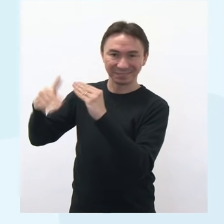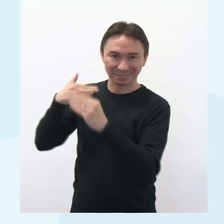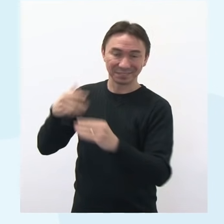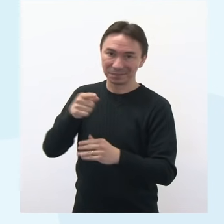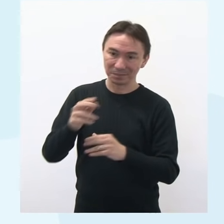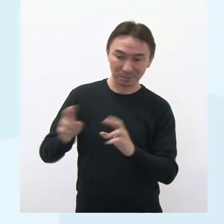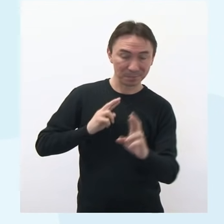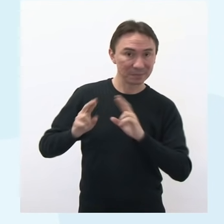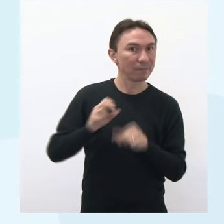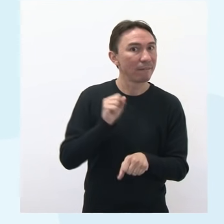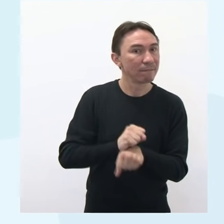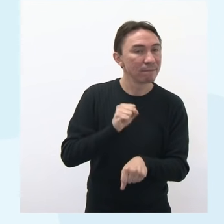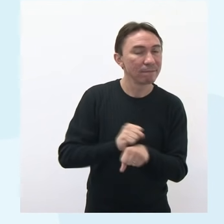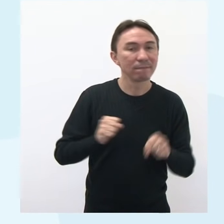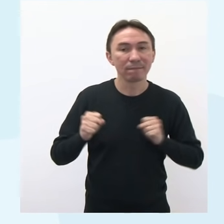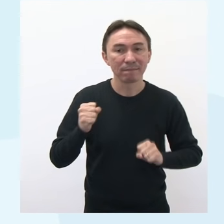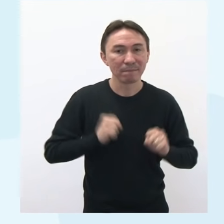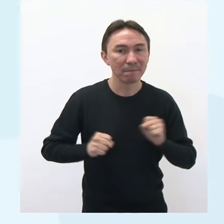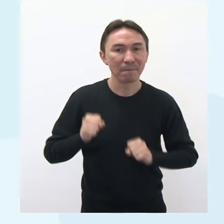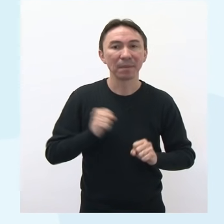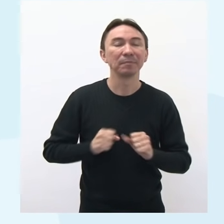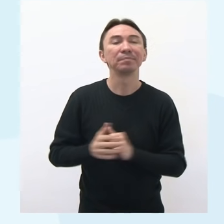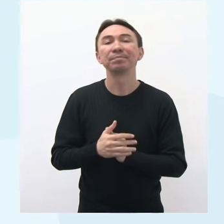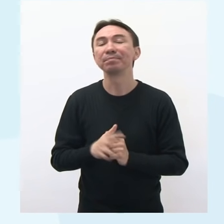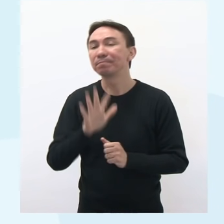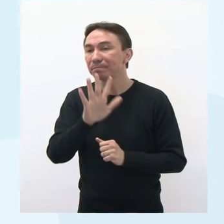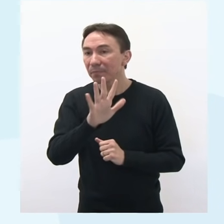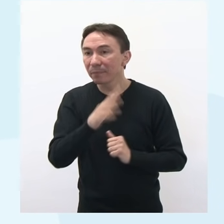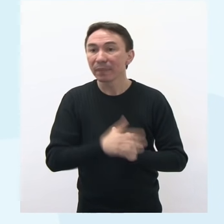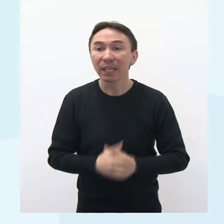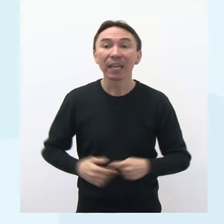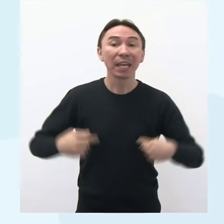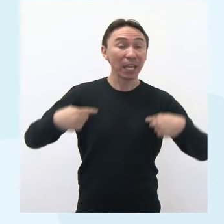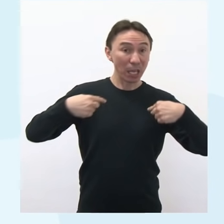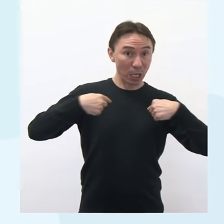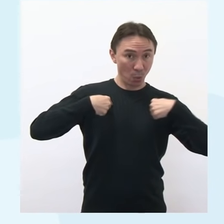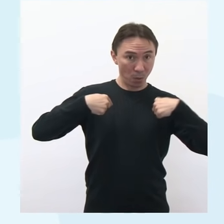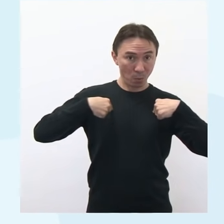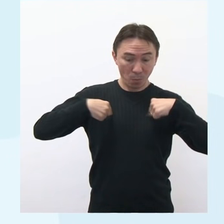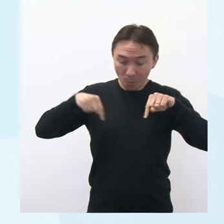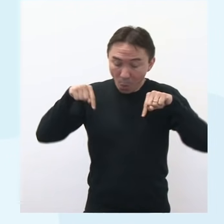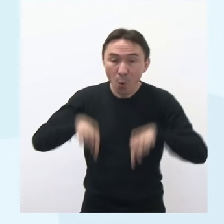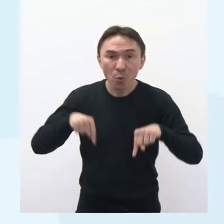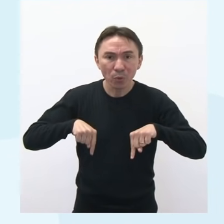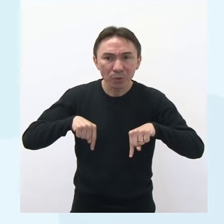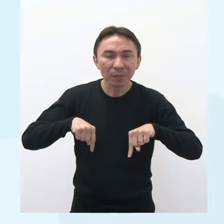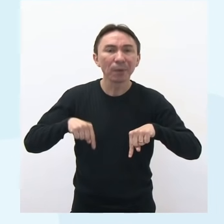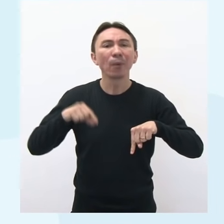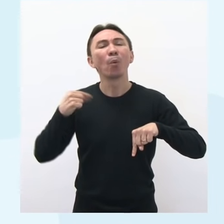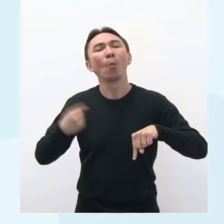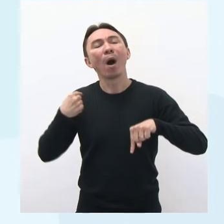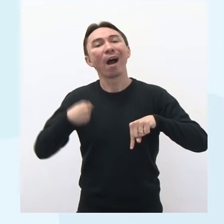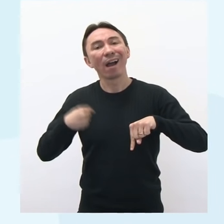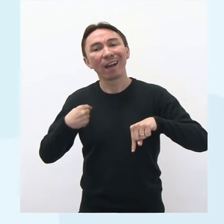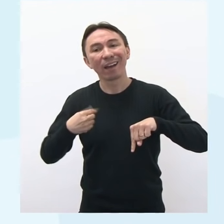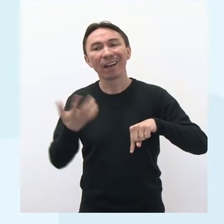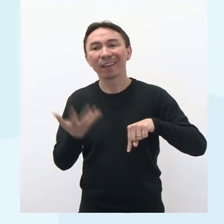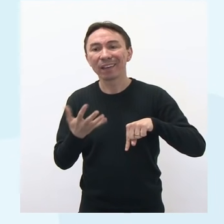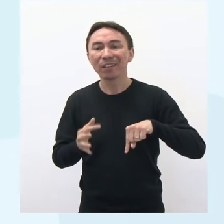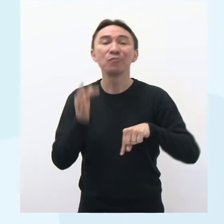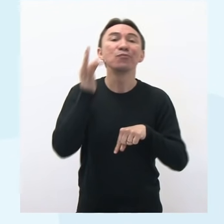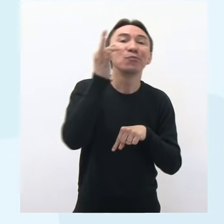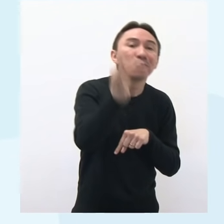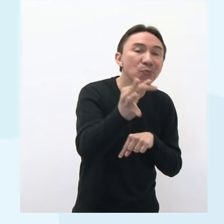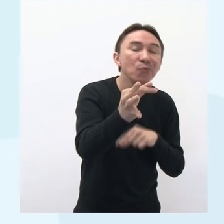suas respostas. Primeira parte é: quem sou eu hoje? E pensando lá no seu ponto de chegada,